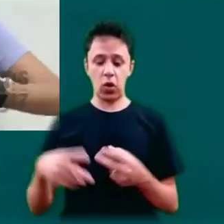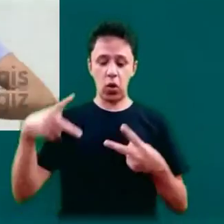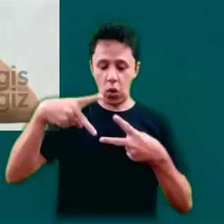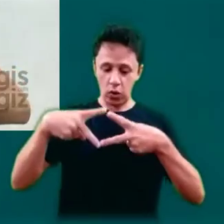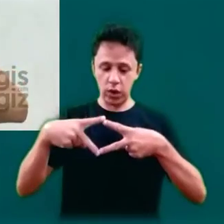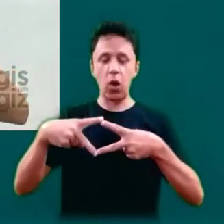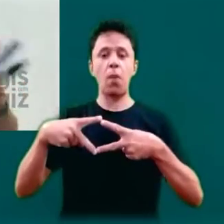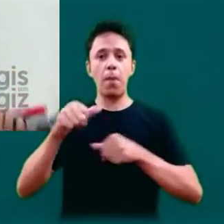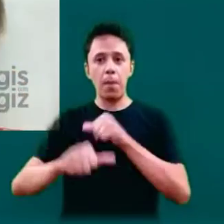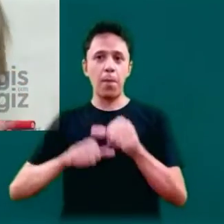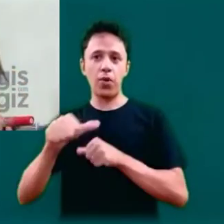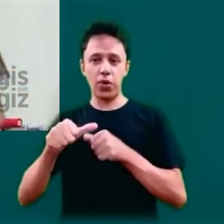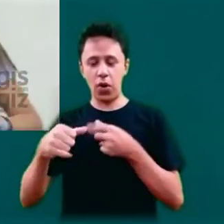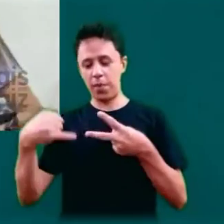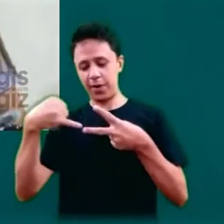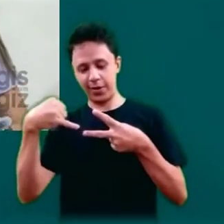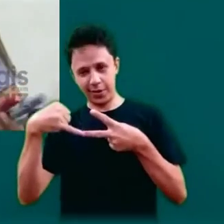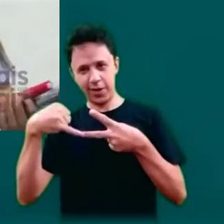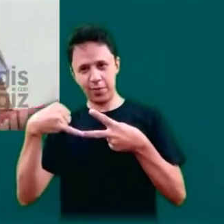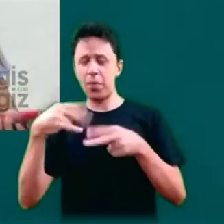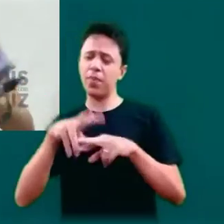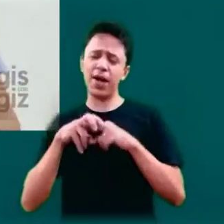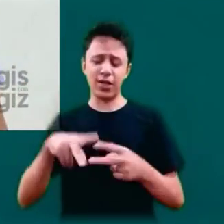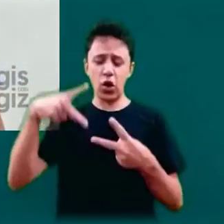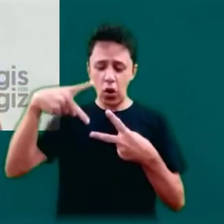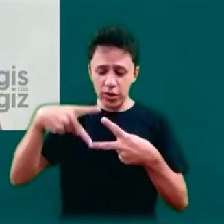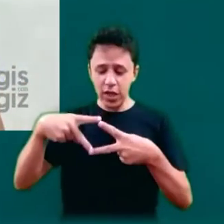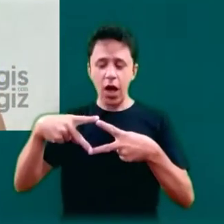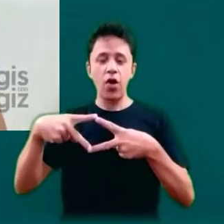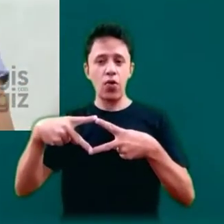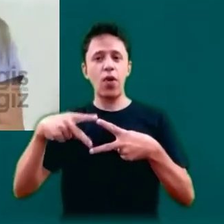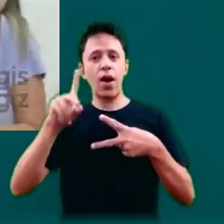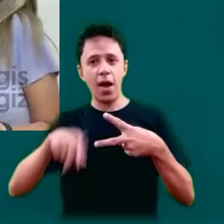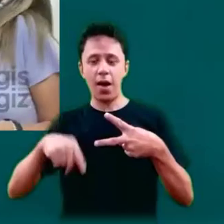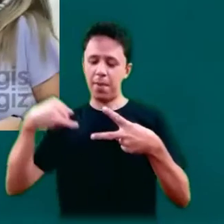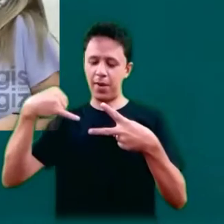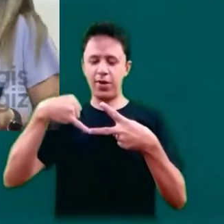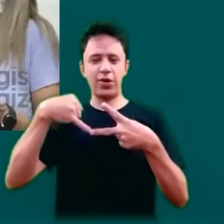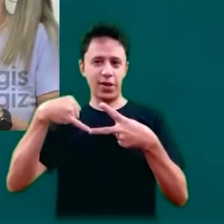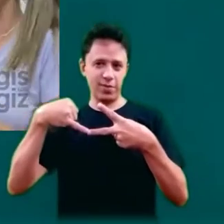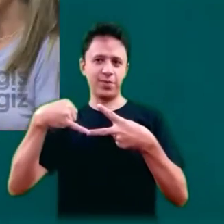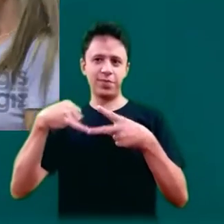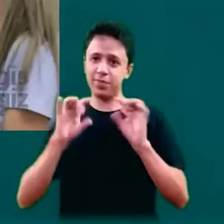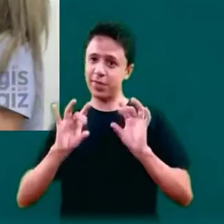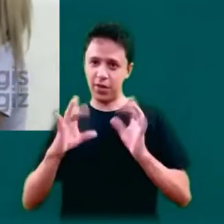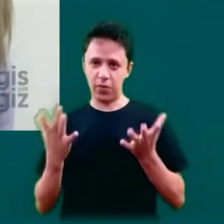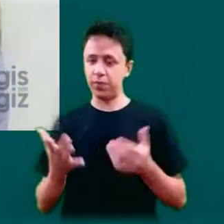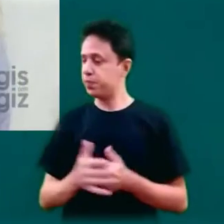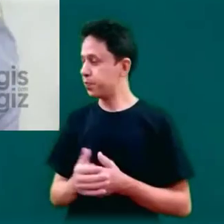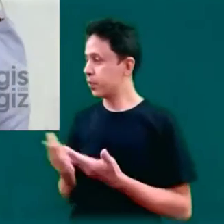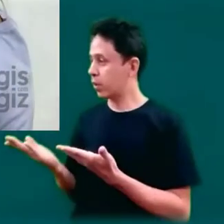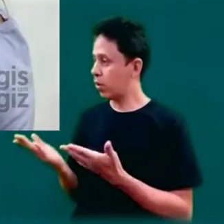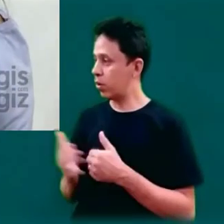que eu modifiquei ele e fiz virar um paralelogramo, né? Que um losango é um paralelogramo, né, gente? Um paralelogramo especial. E aí,